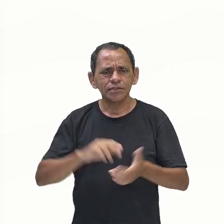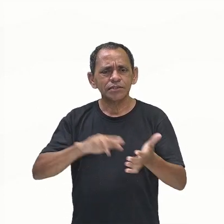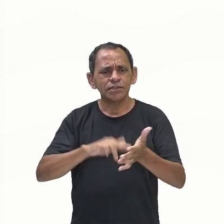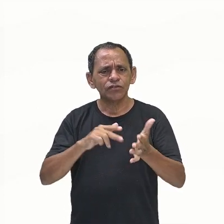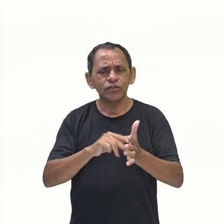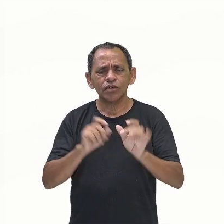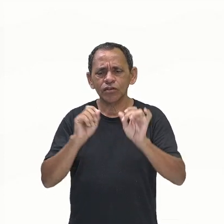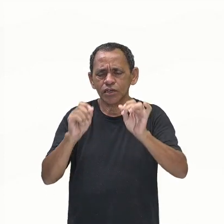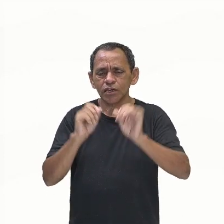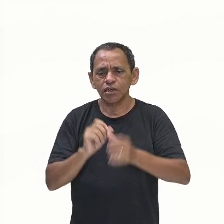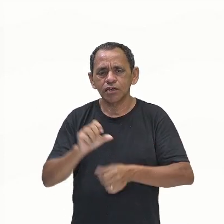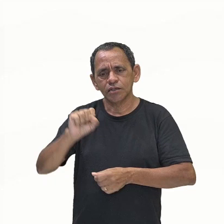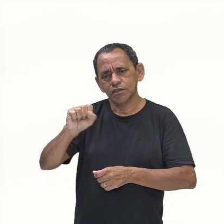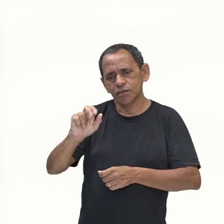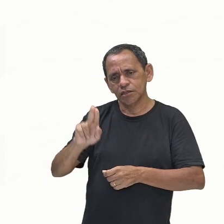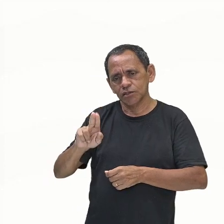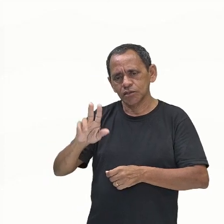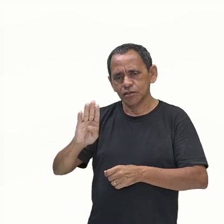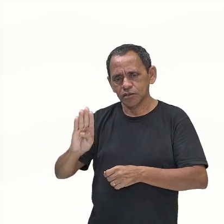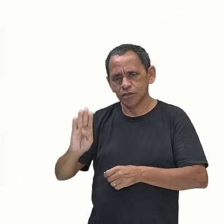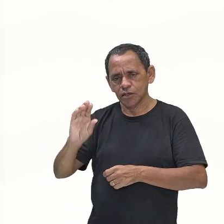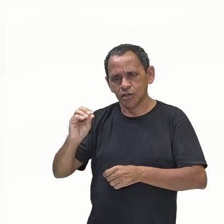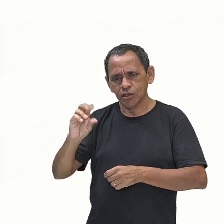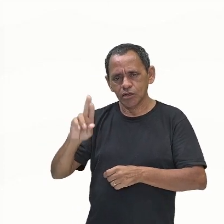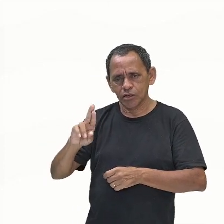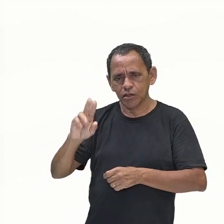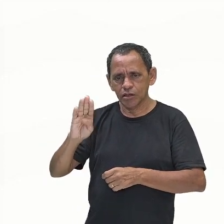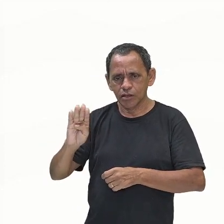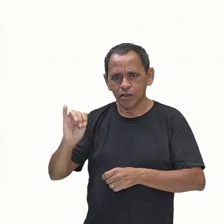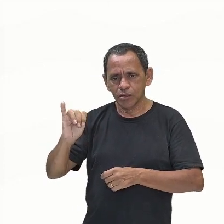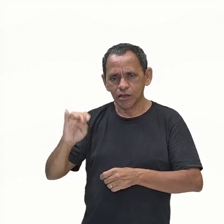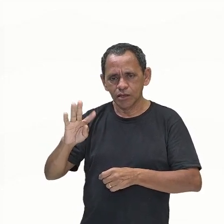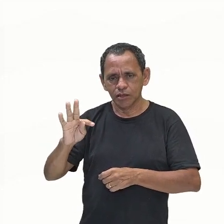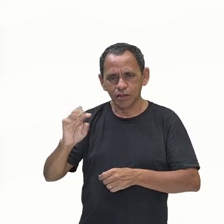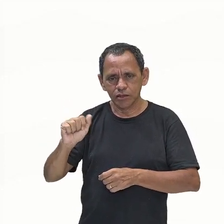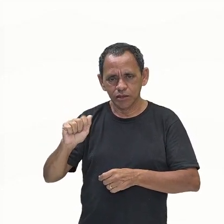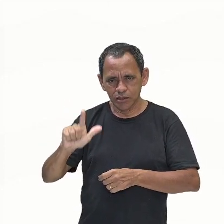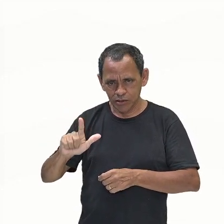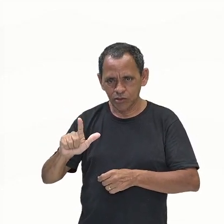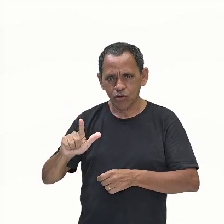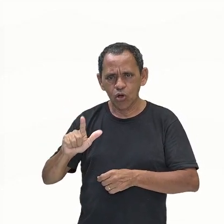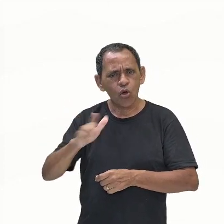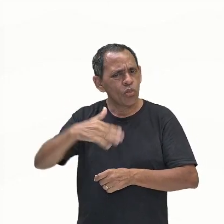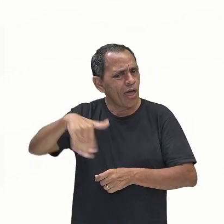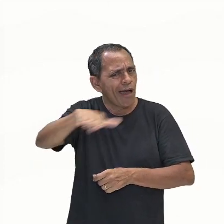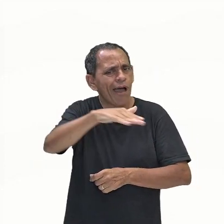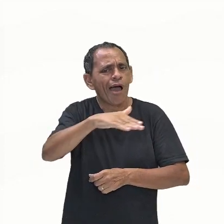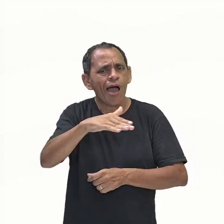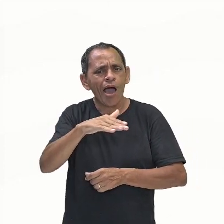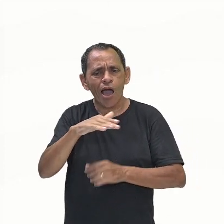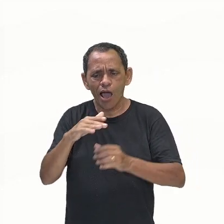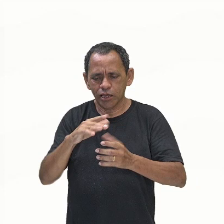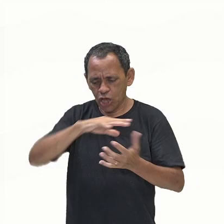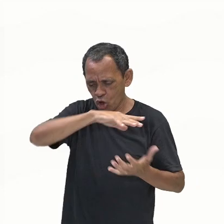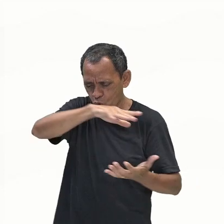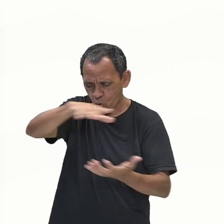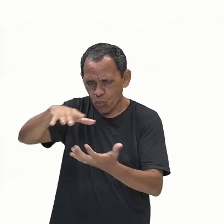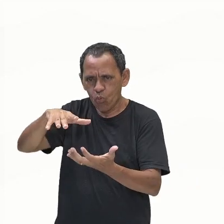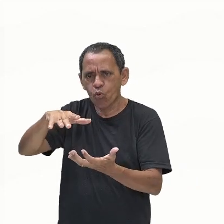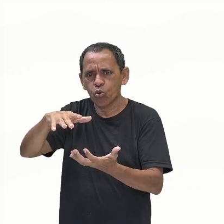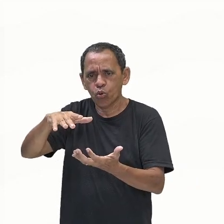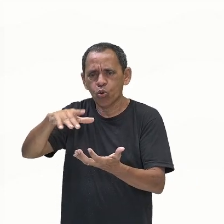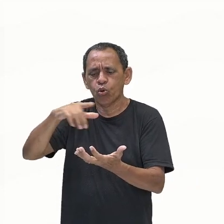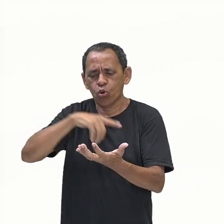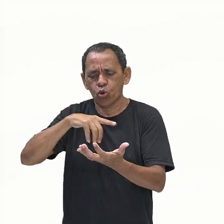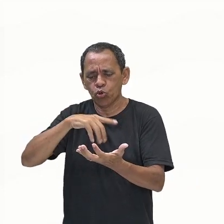suborbital? O suborbital é o que está aqui dentro dessa área da nossa atmosfera. Então, ali, aviões, por